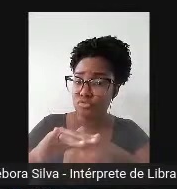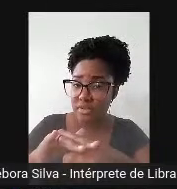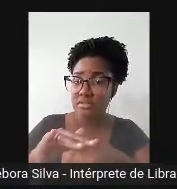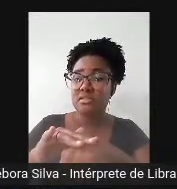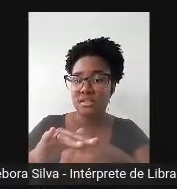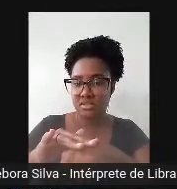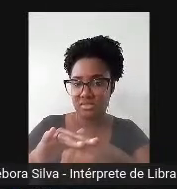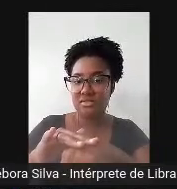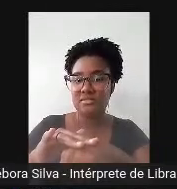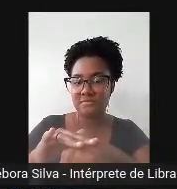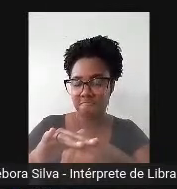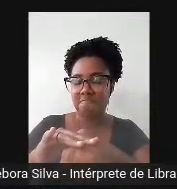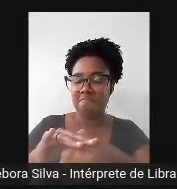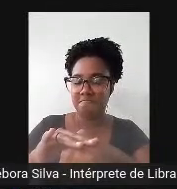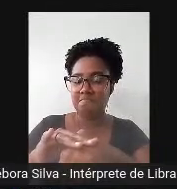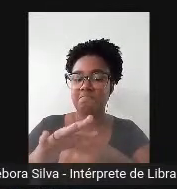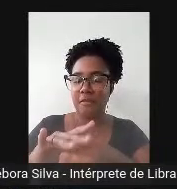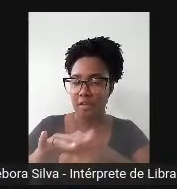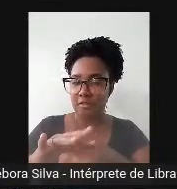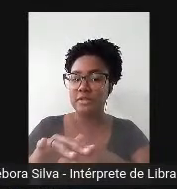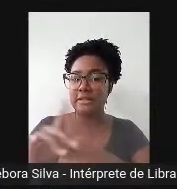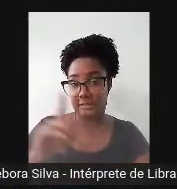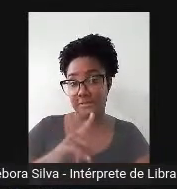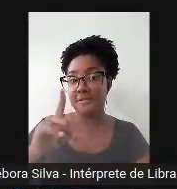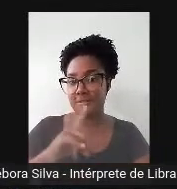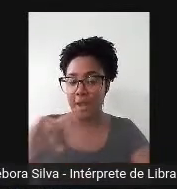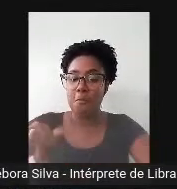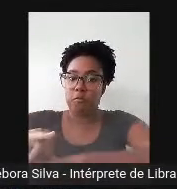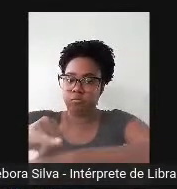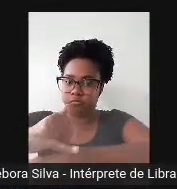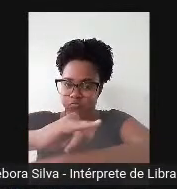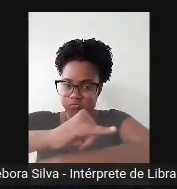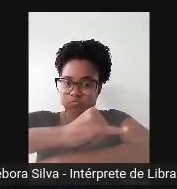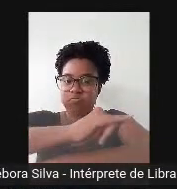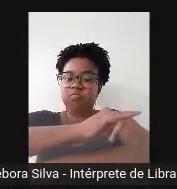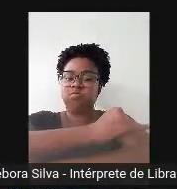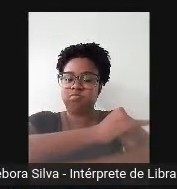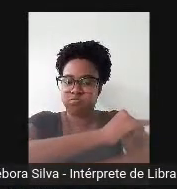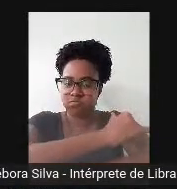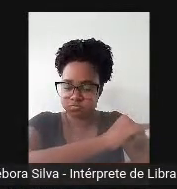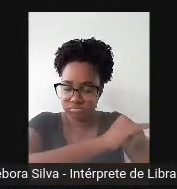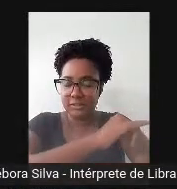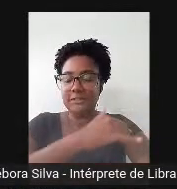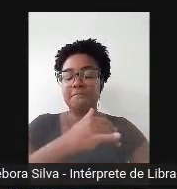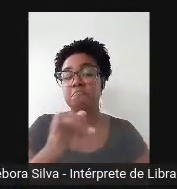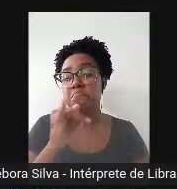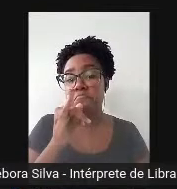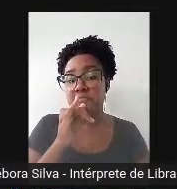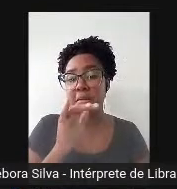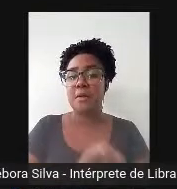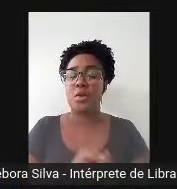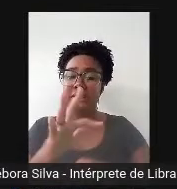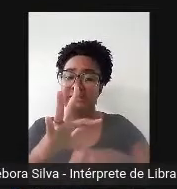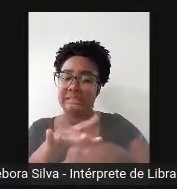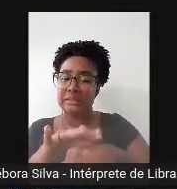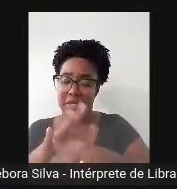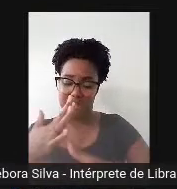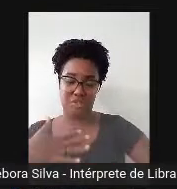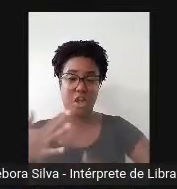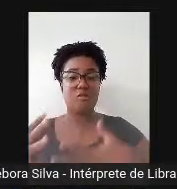doenças de obesidade e de doenças crônico-degenerativas,